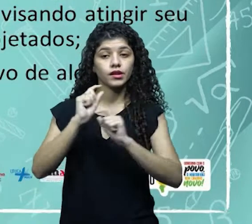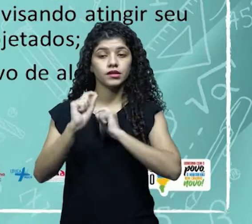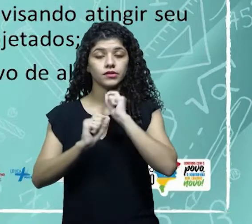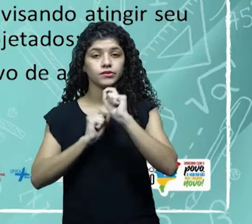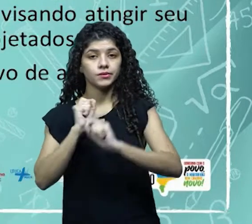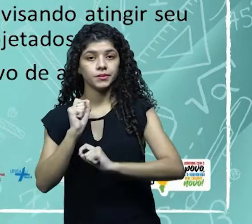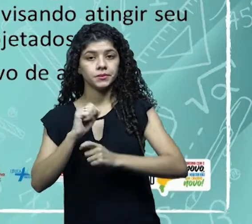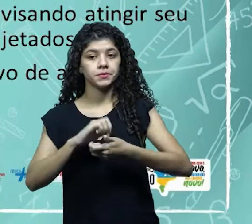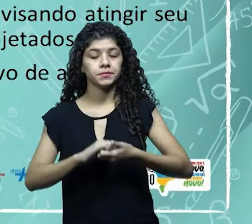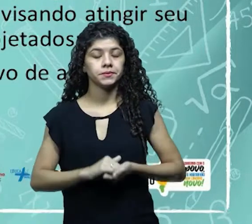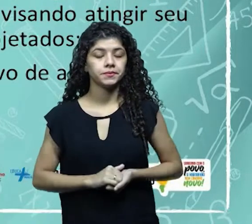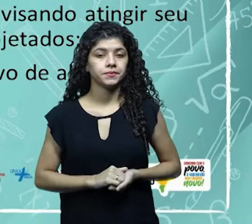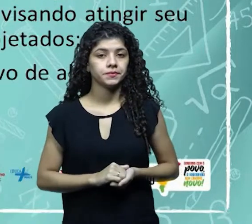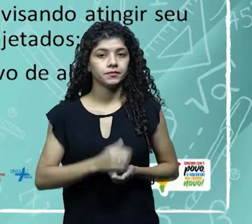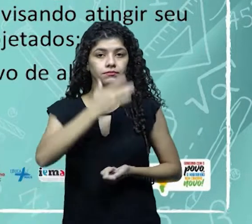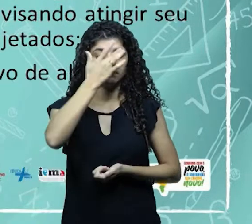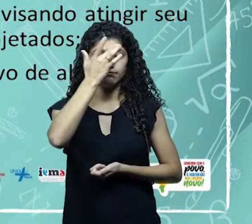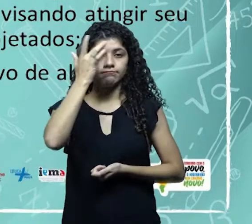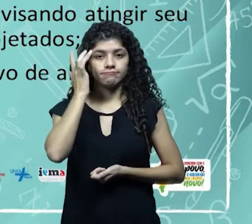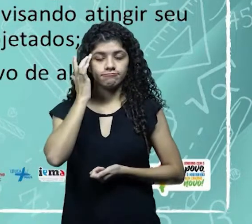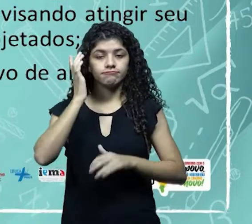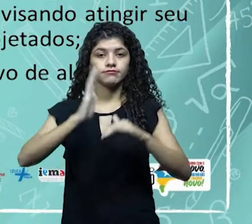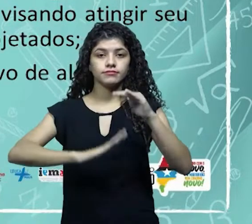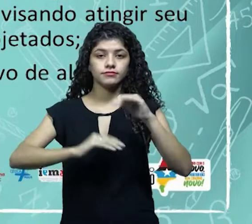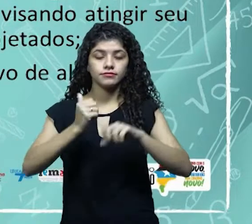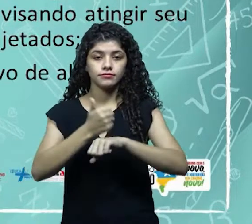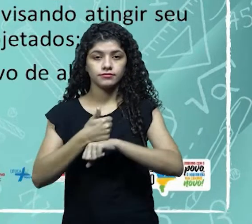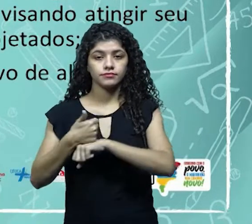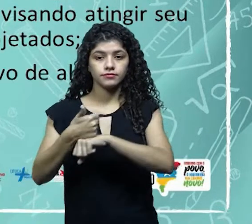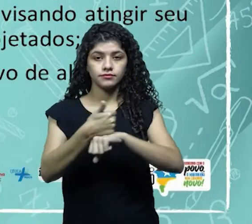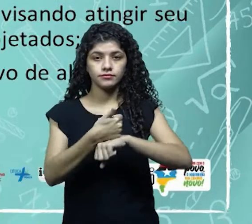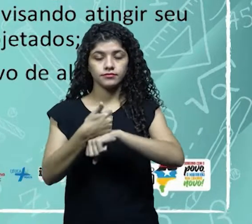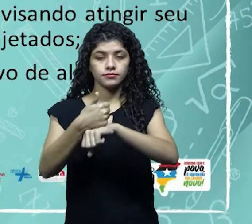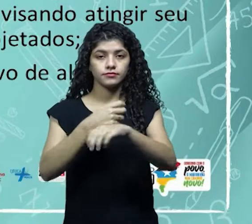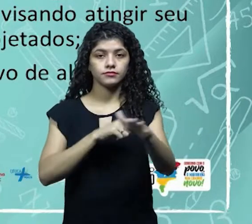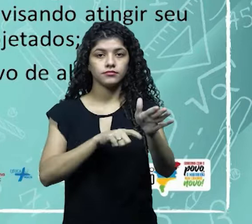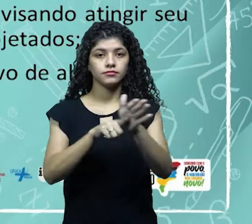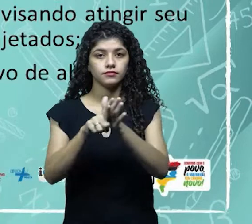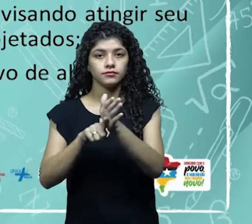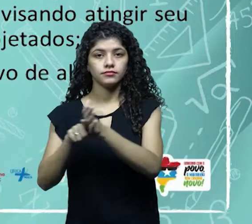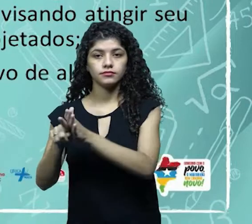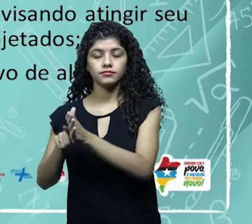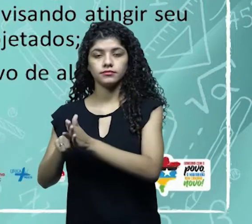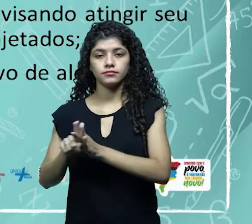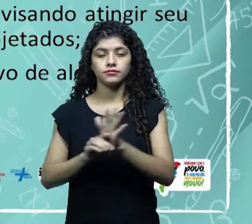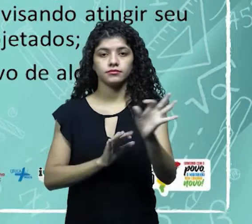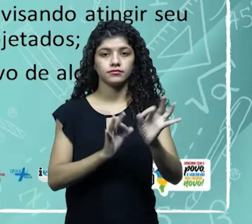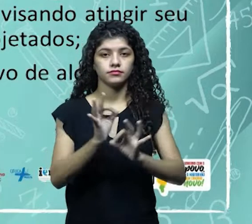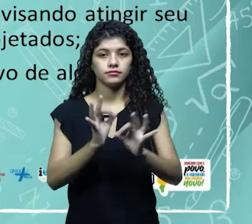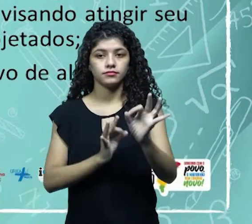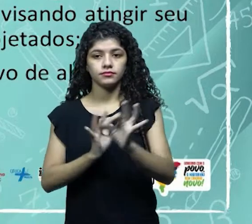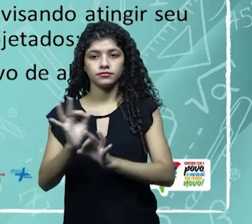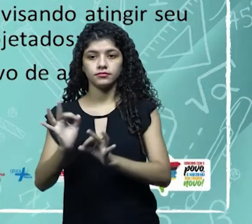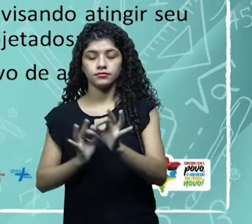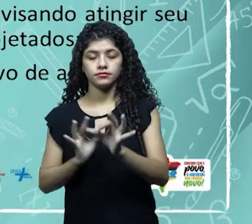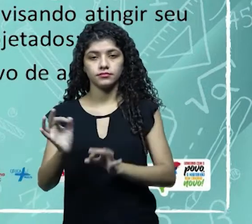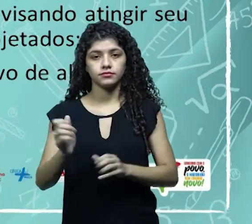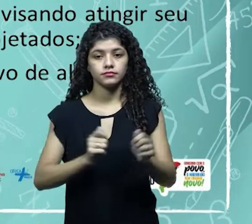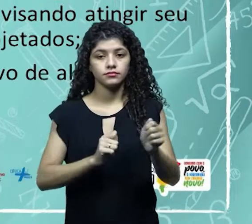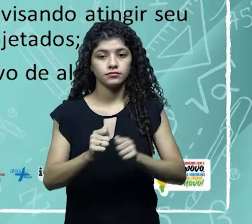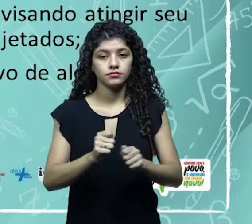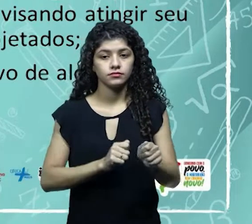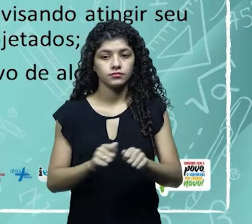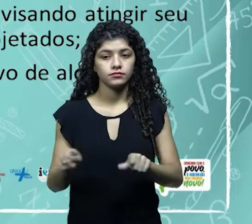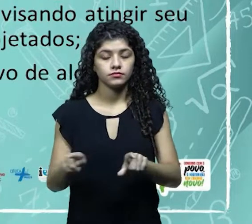ele fala da questão do evento ele fala que é uma ação do profissional mede o chá